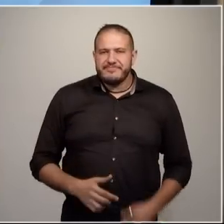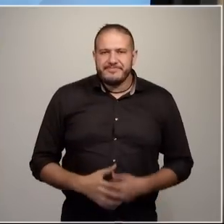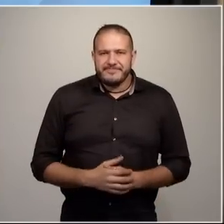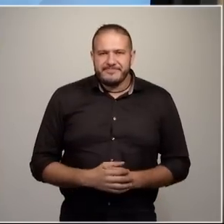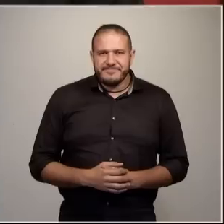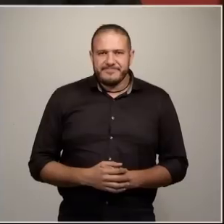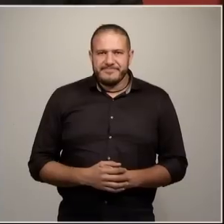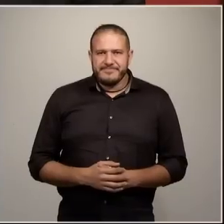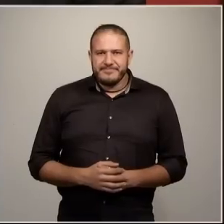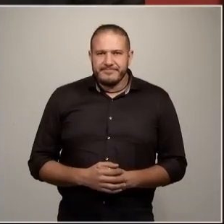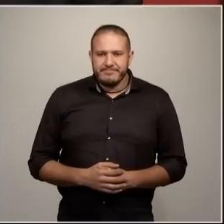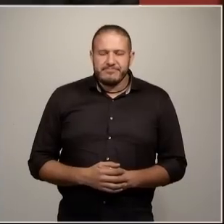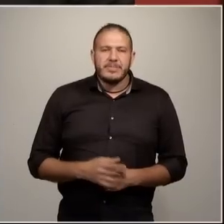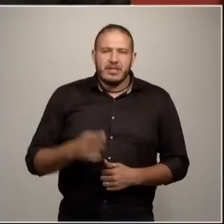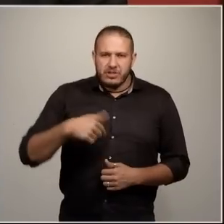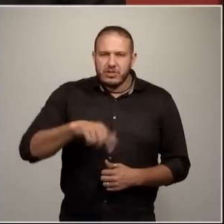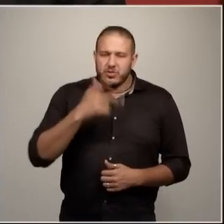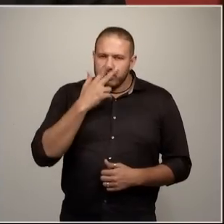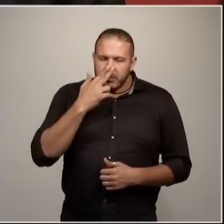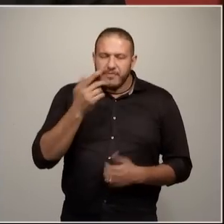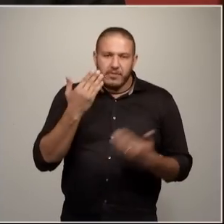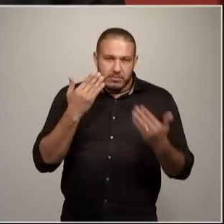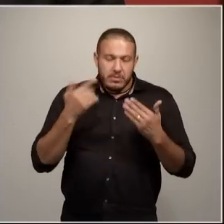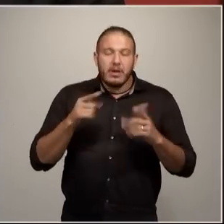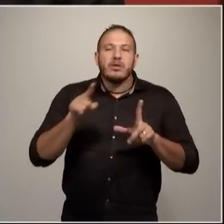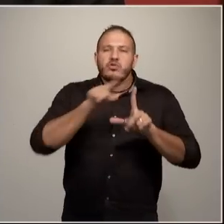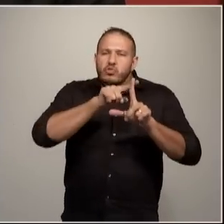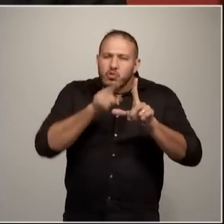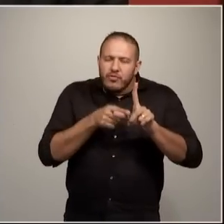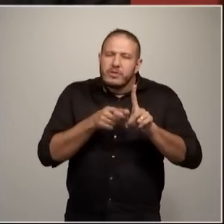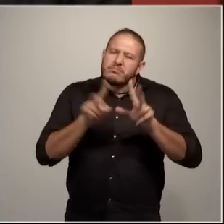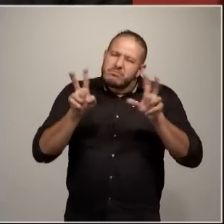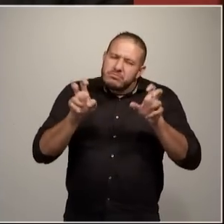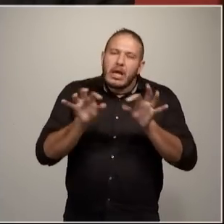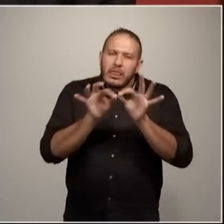Tá? E a gente só parametriza as curvas mais simples.